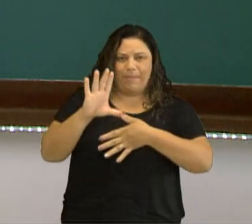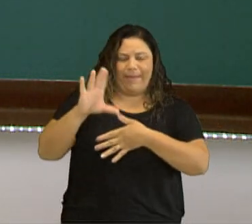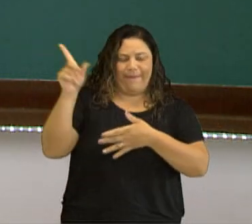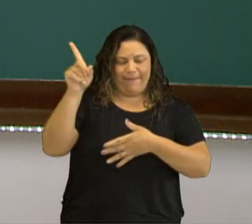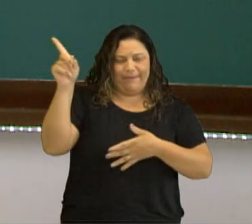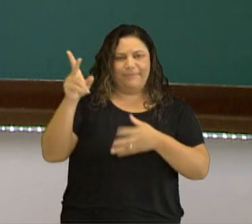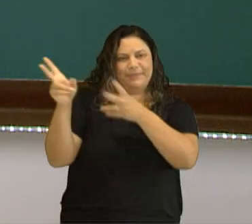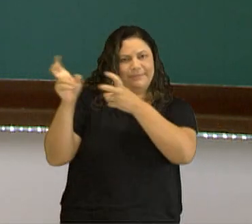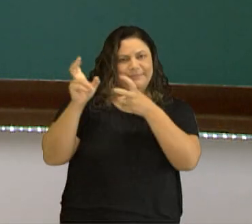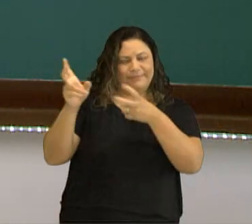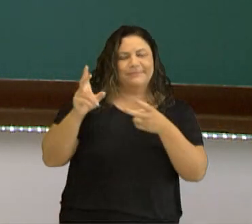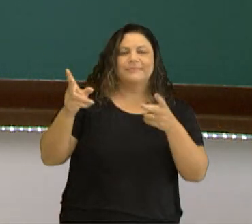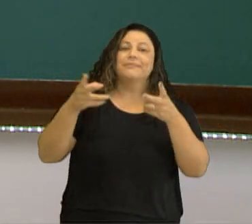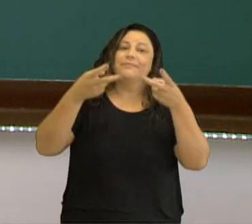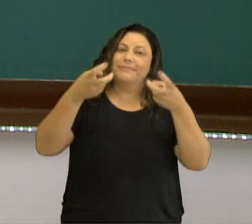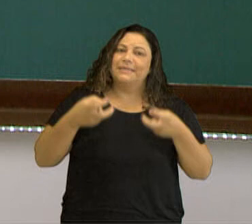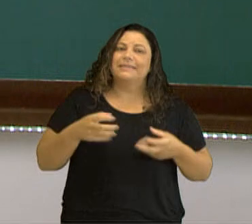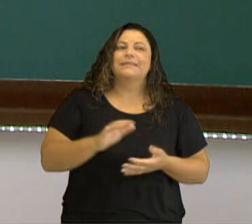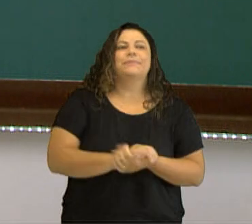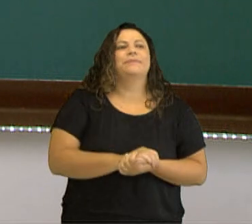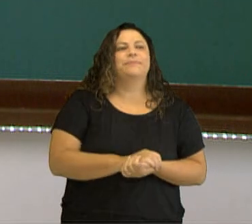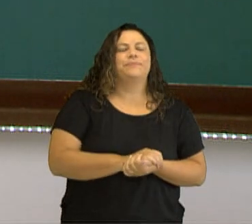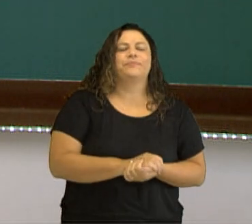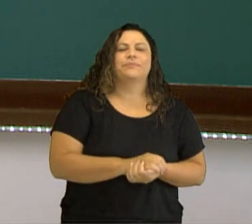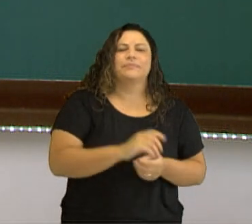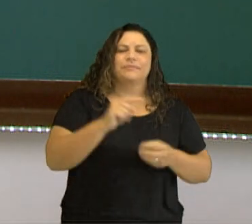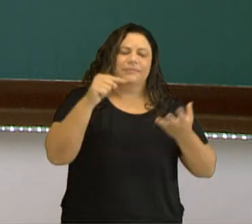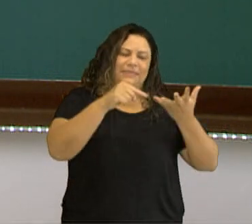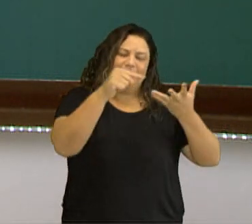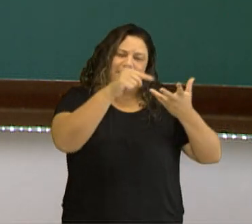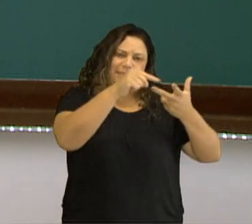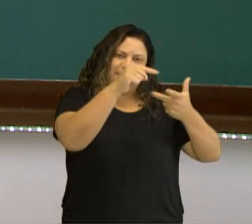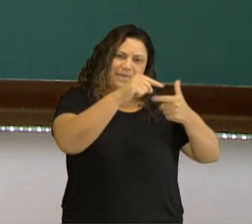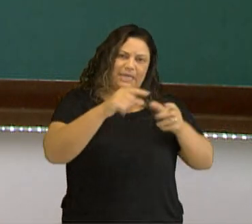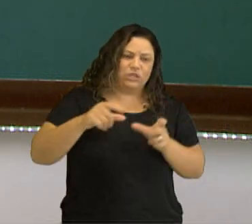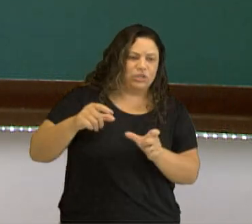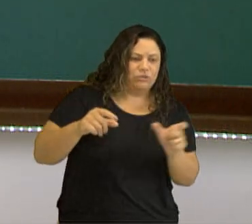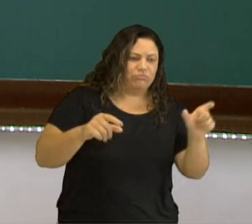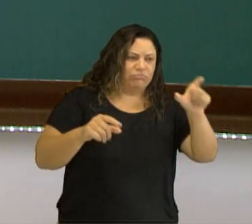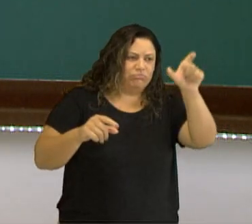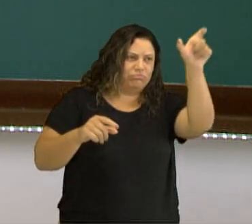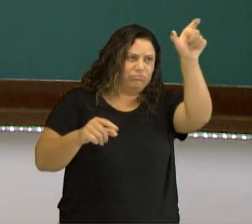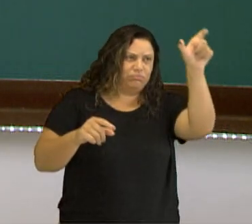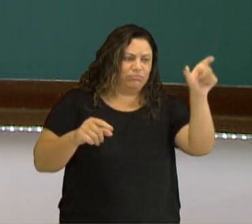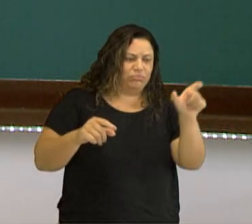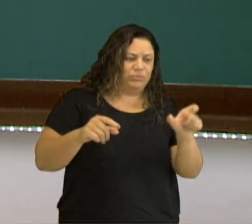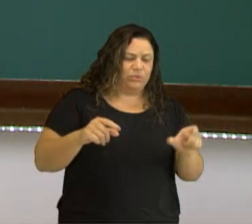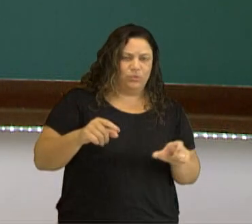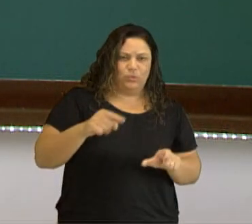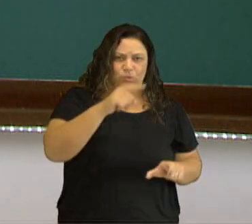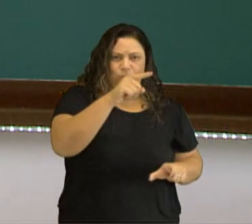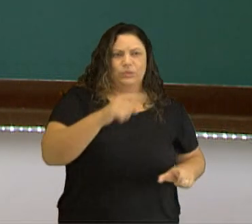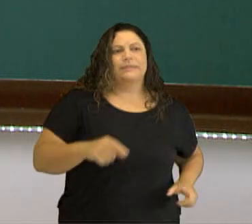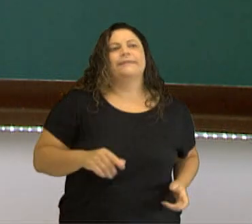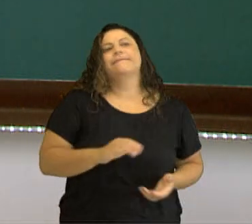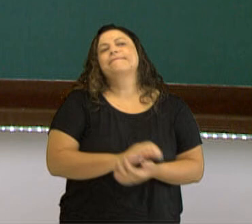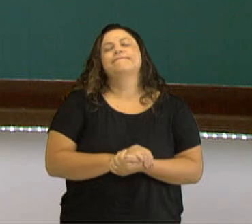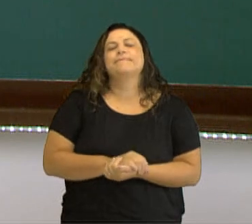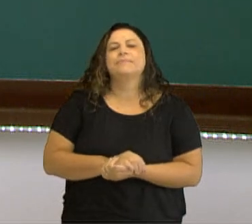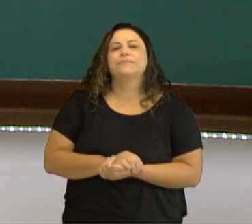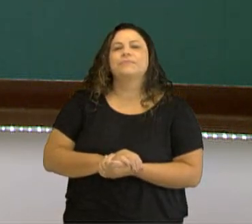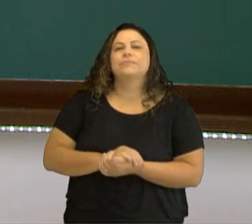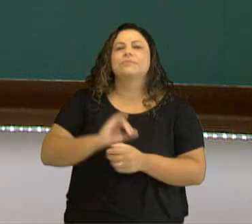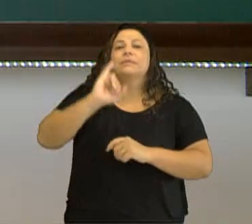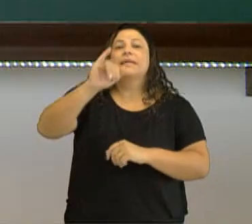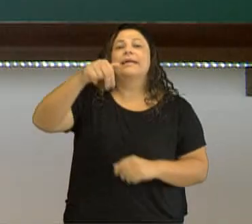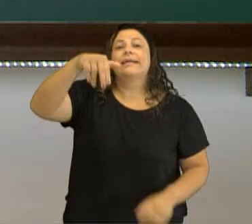território inca nessa região aqui da Bolívia, Peru, Equador, né, uma parte do Chile e chegando até a Colômbia. Galera, os povos